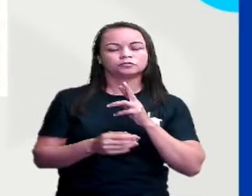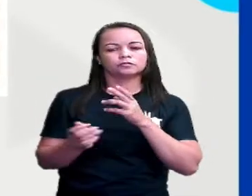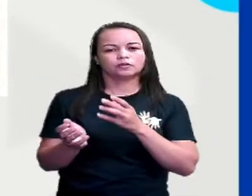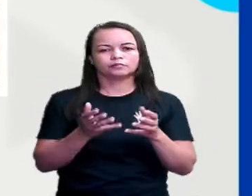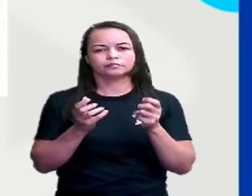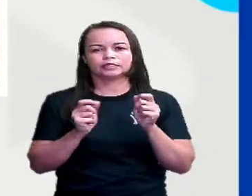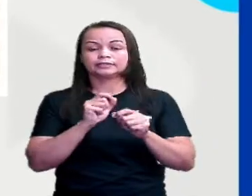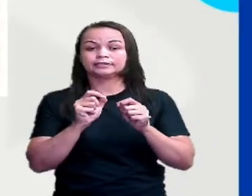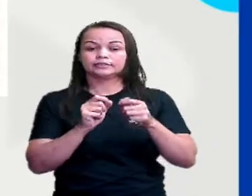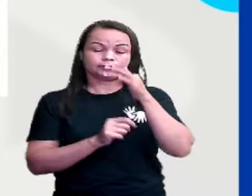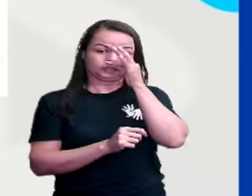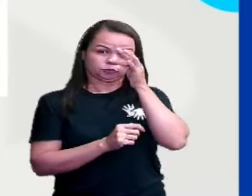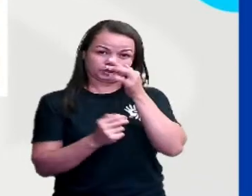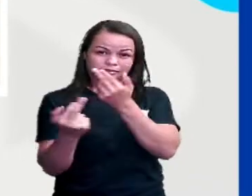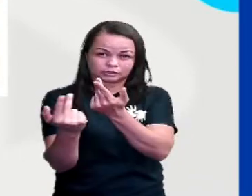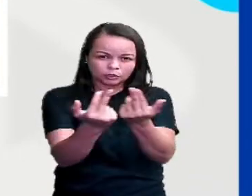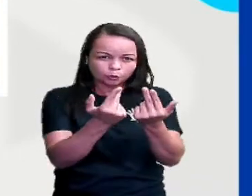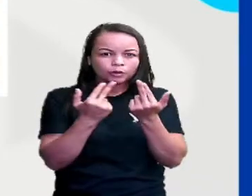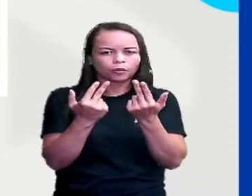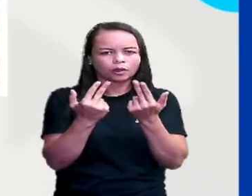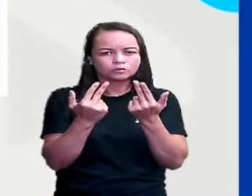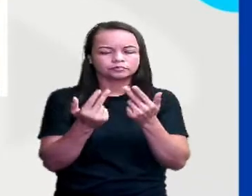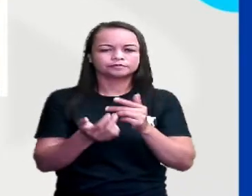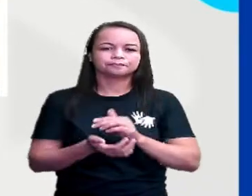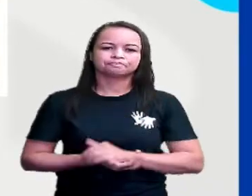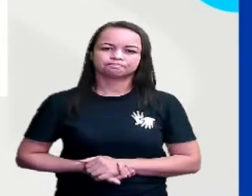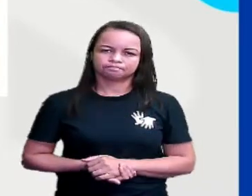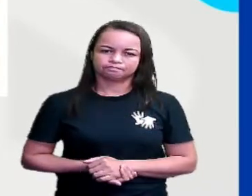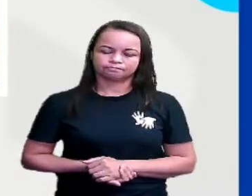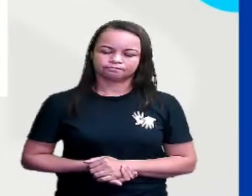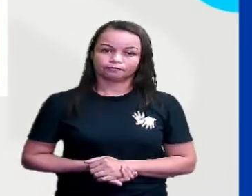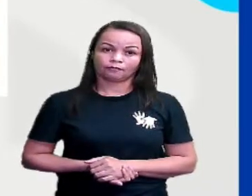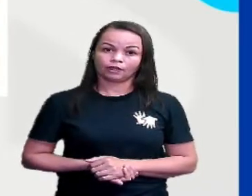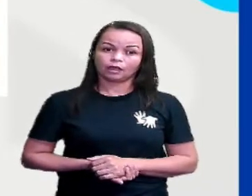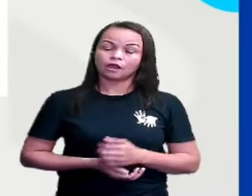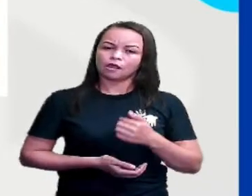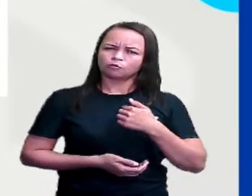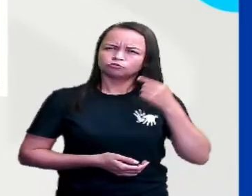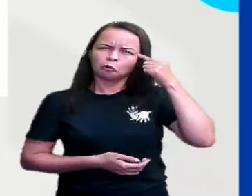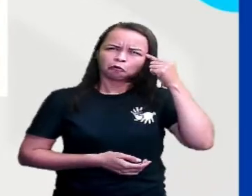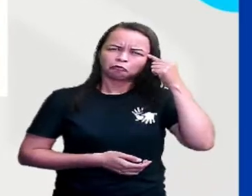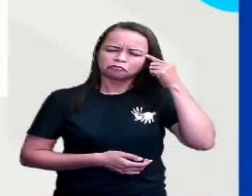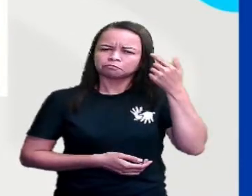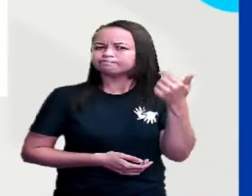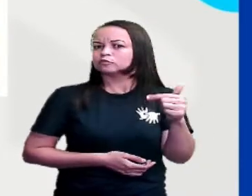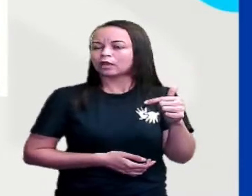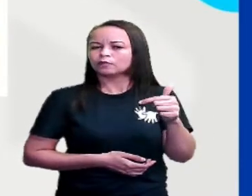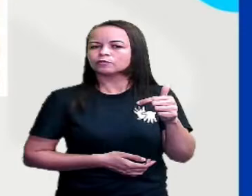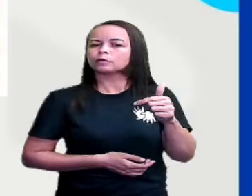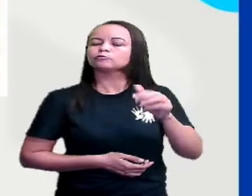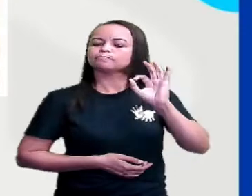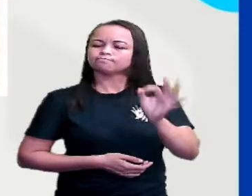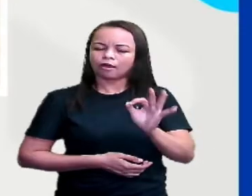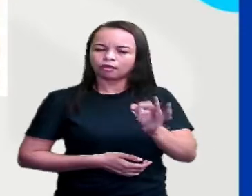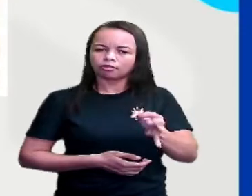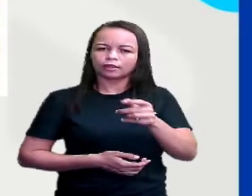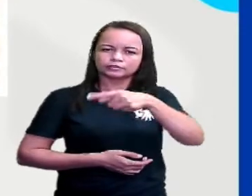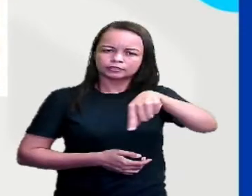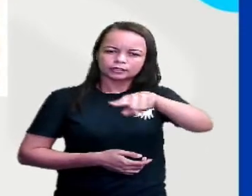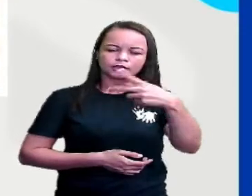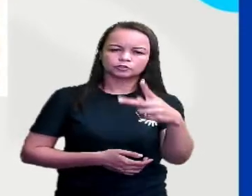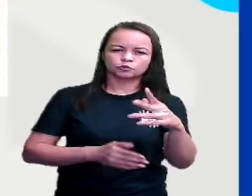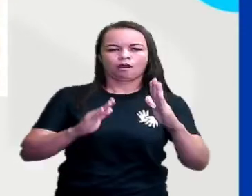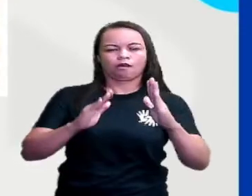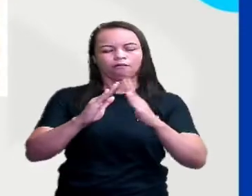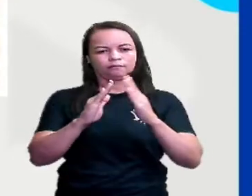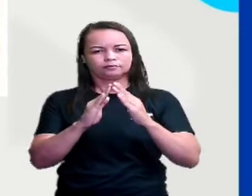elas são iguais. Eu não tenho dúvida, eu tenho certeza que aí em casa você deve ter